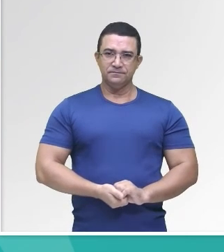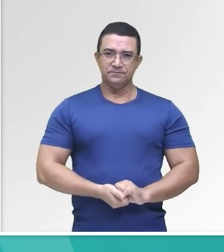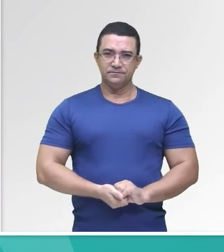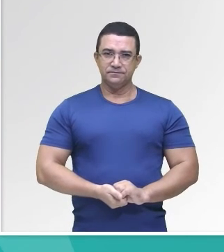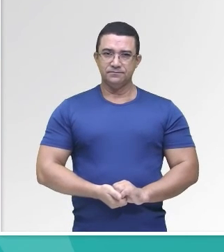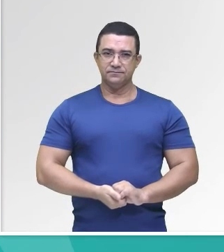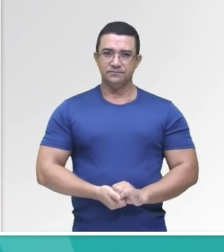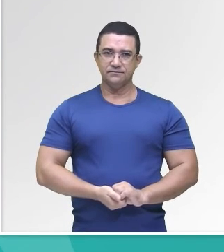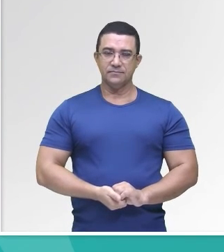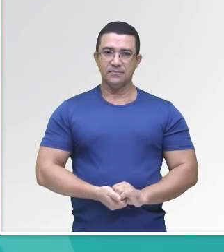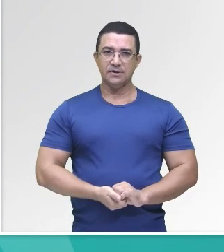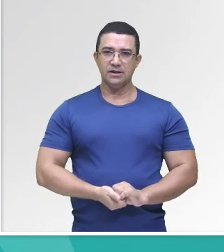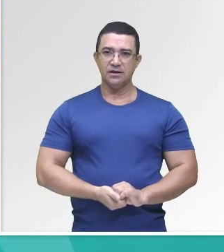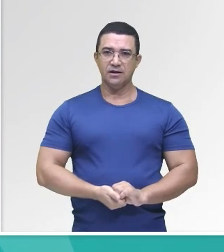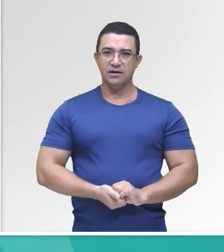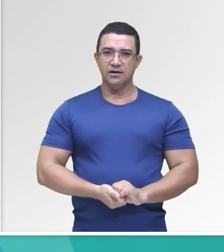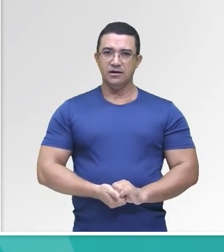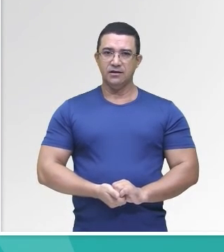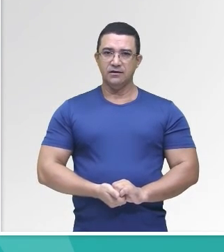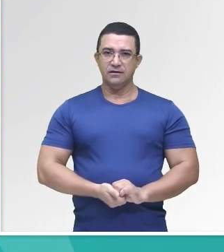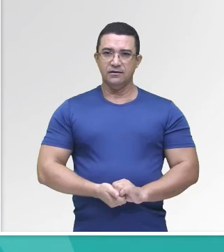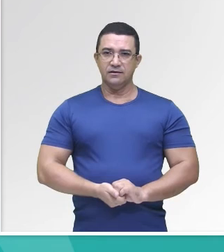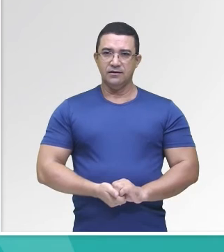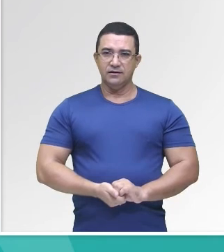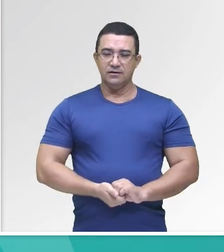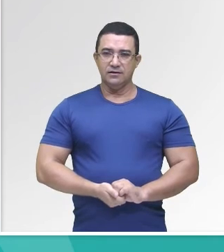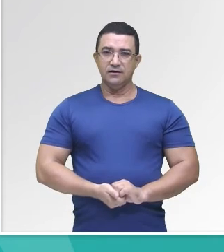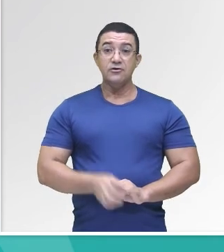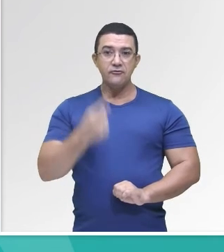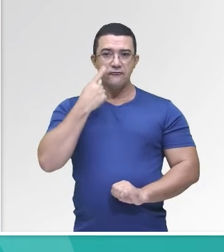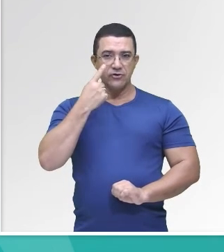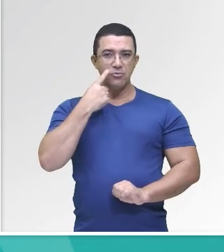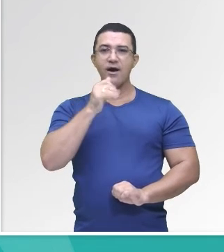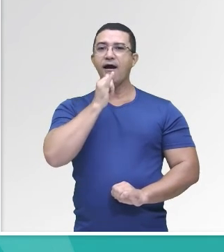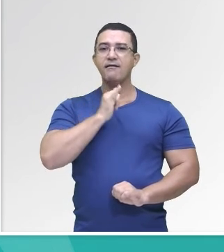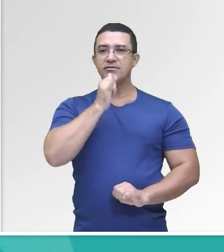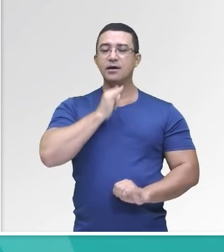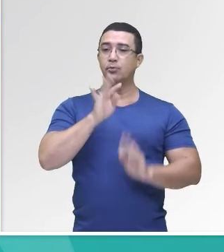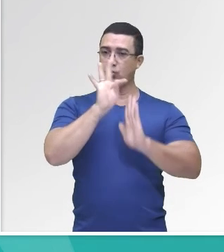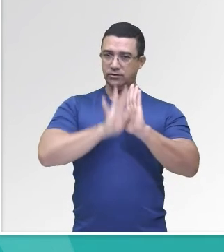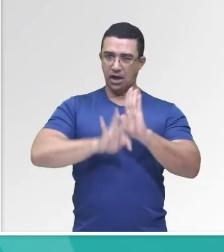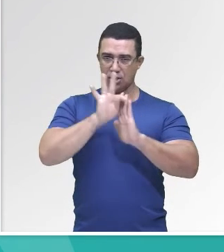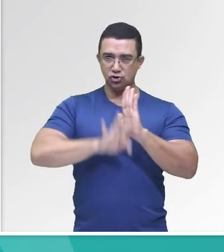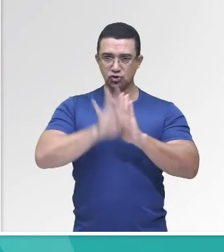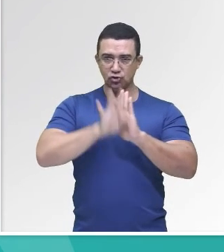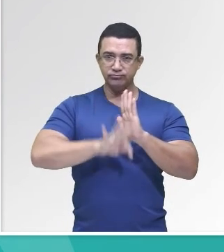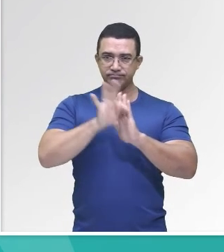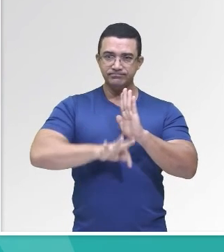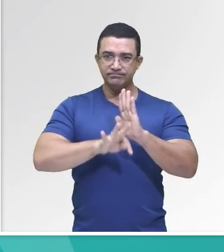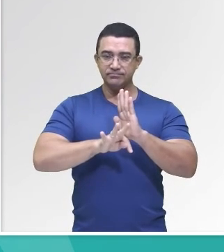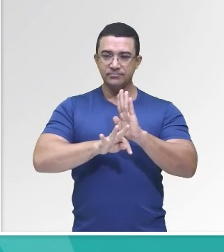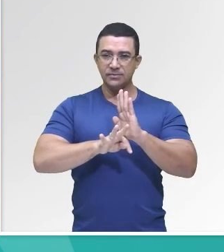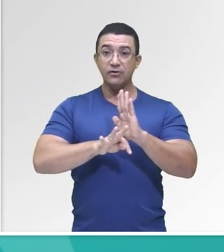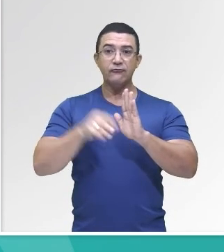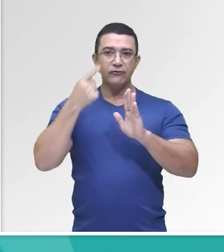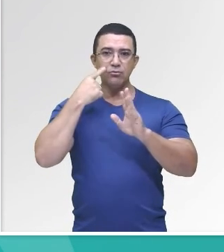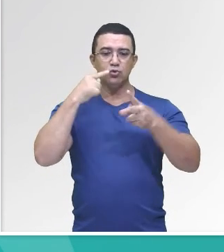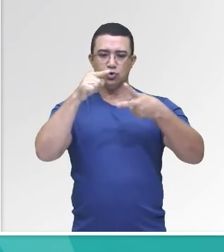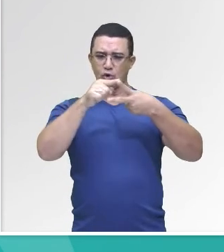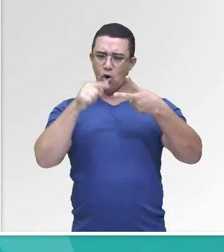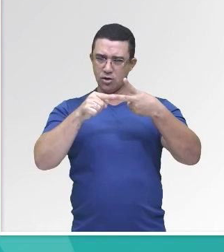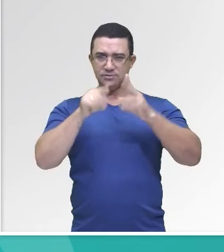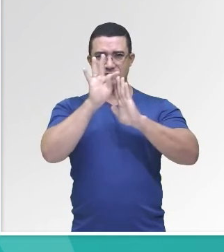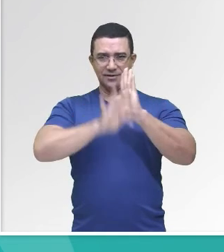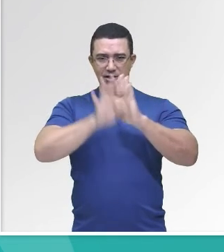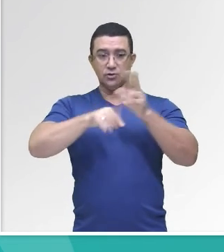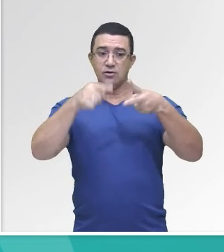então nós vimos o exemplo de um texto publicitário. Na realidade, nós vimos dois, né? Férias